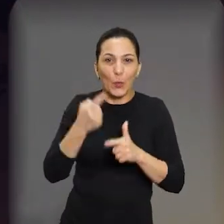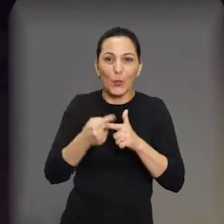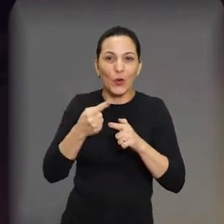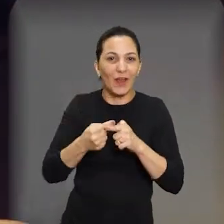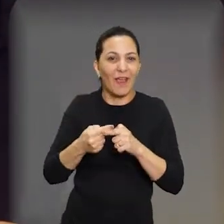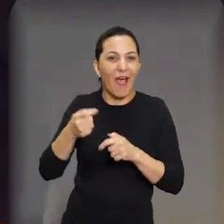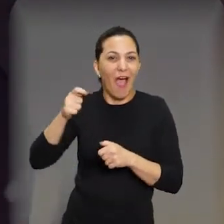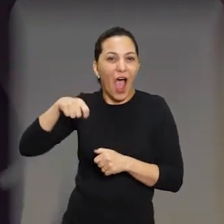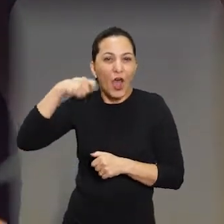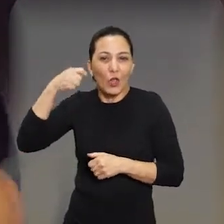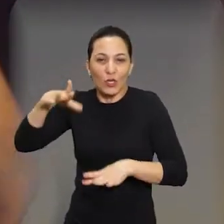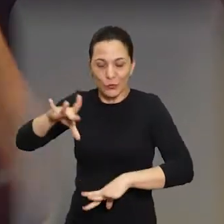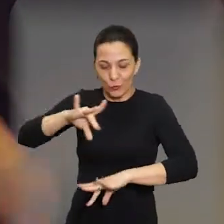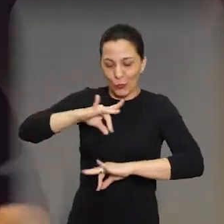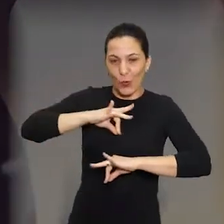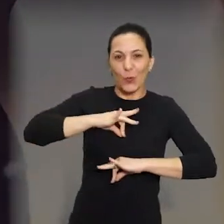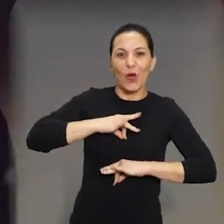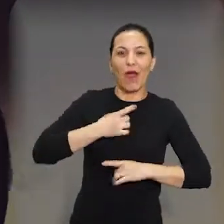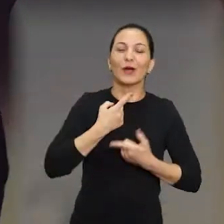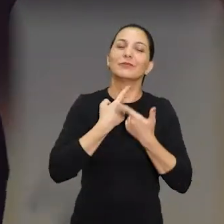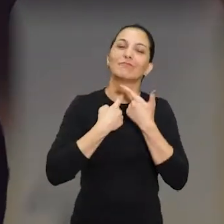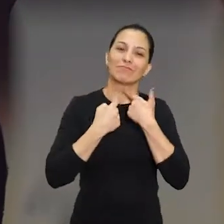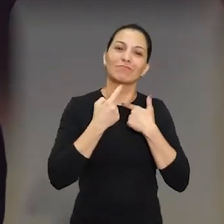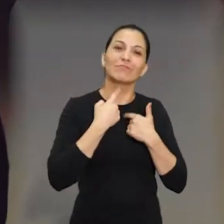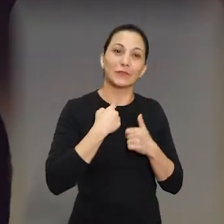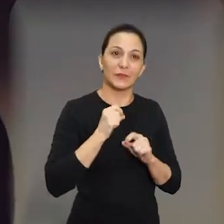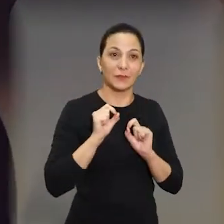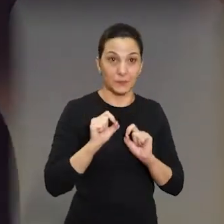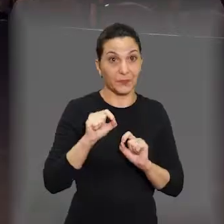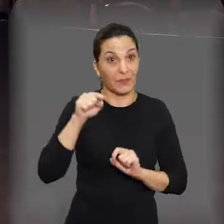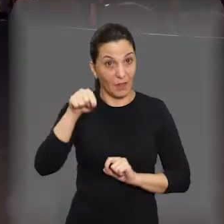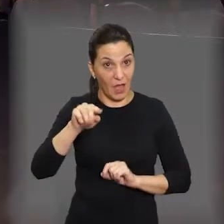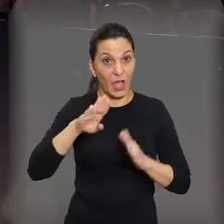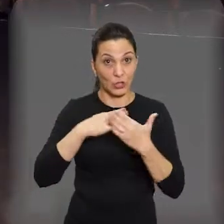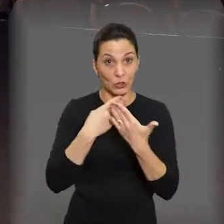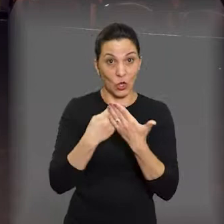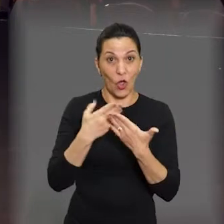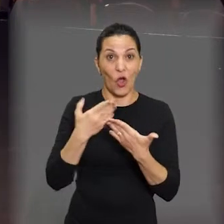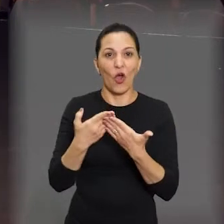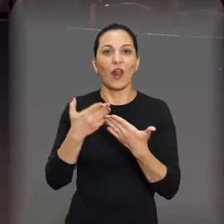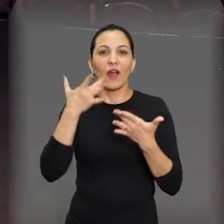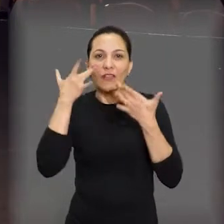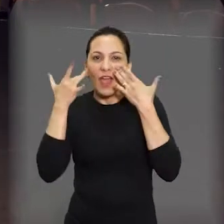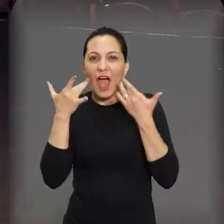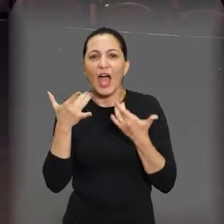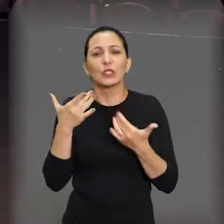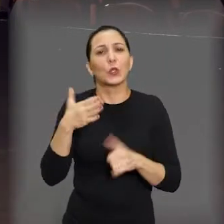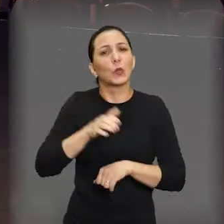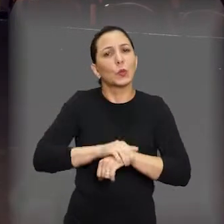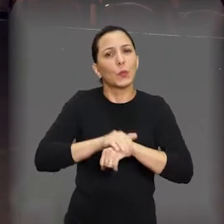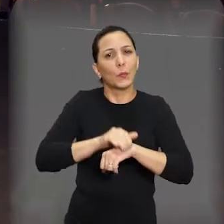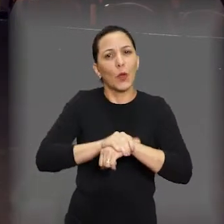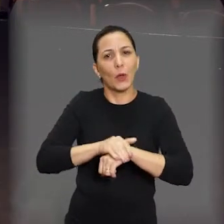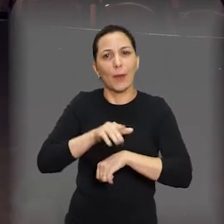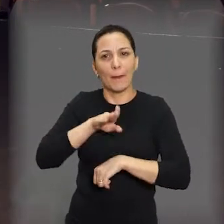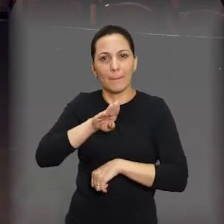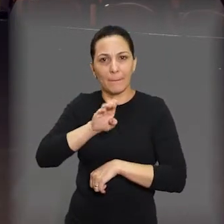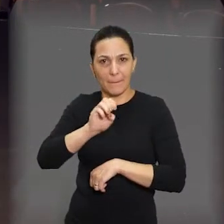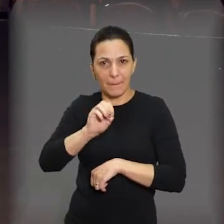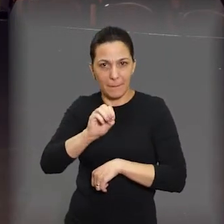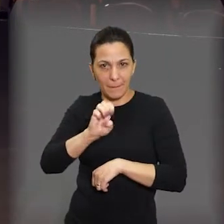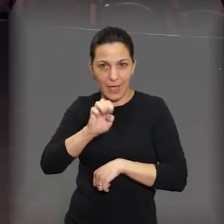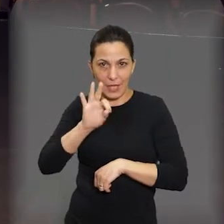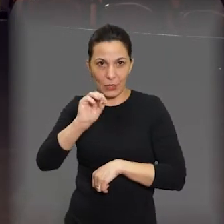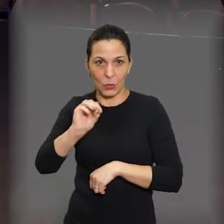quem, como, onde, o ser, né, se eu estou naquela situação para poder interpretar. De repente, eu tinha algumas